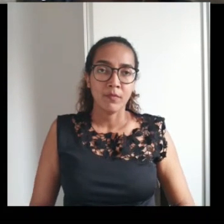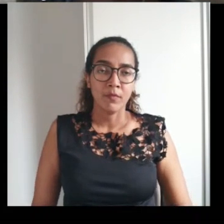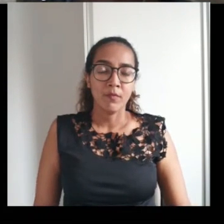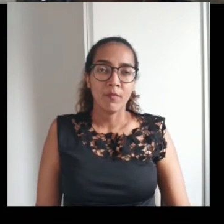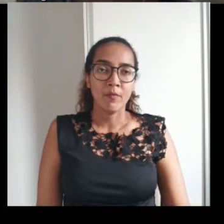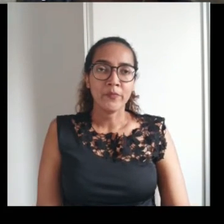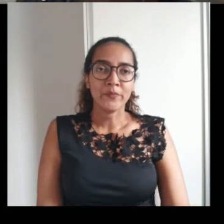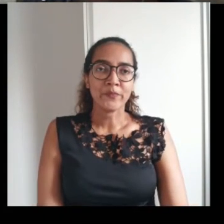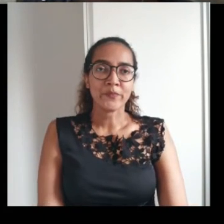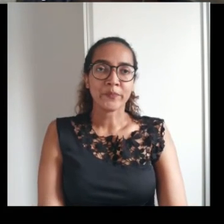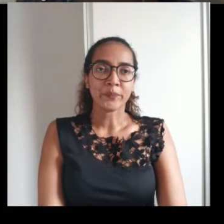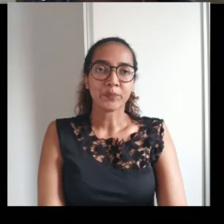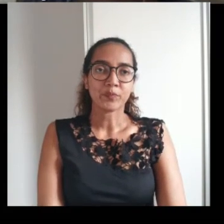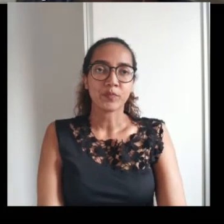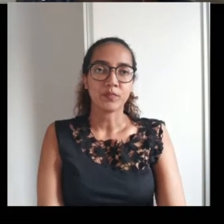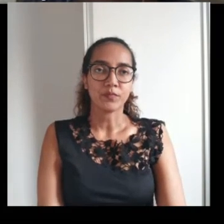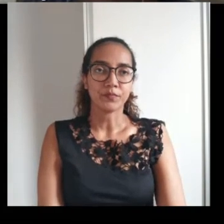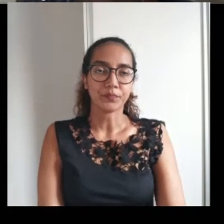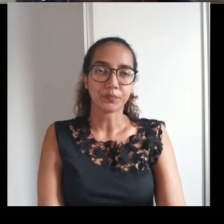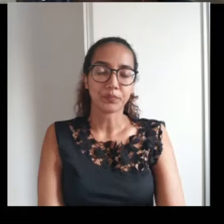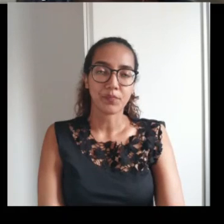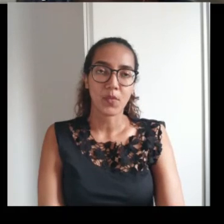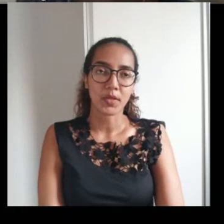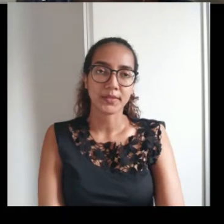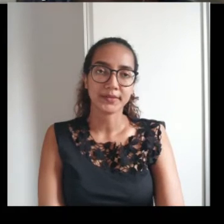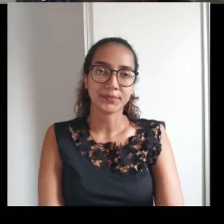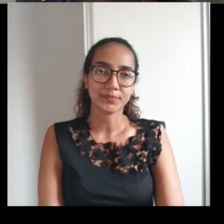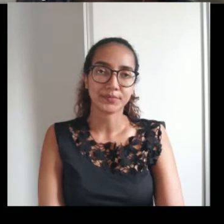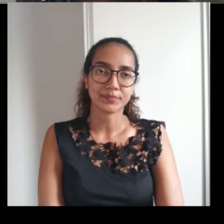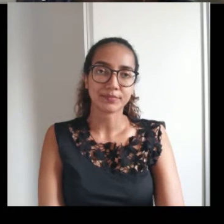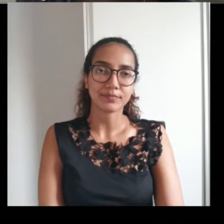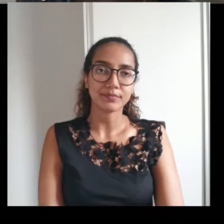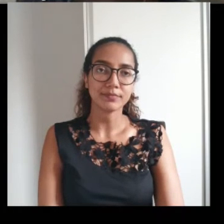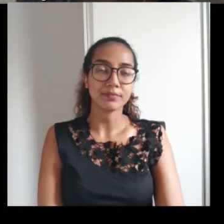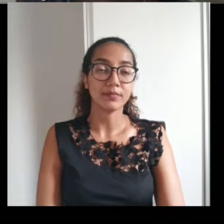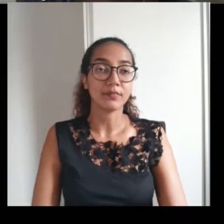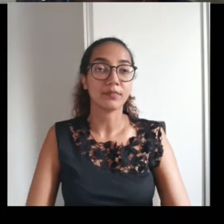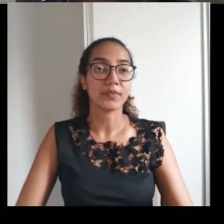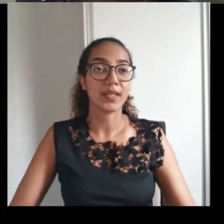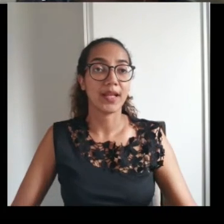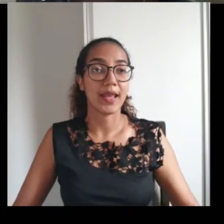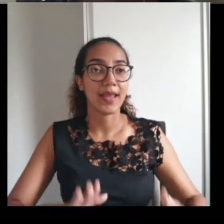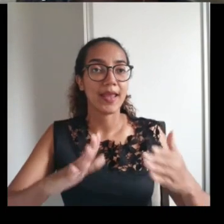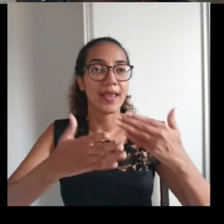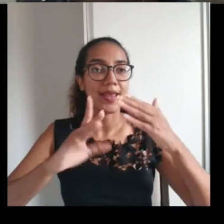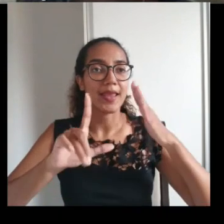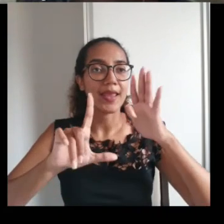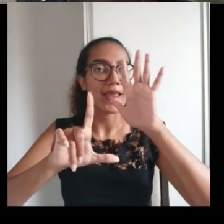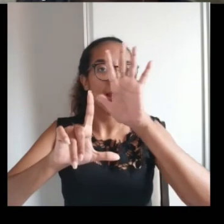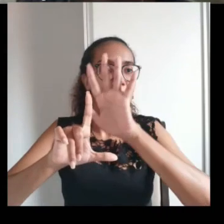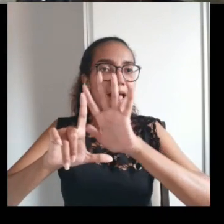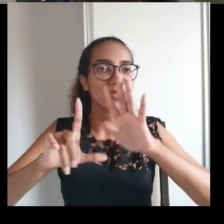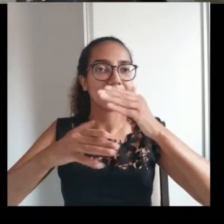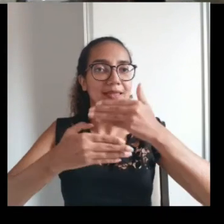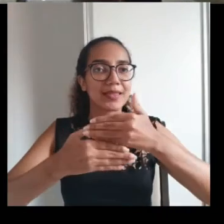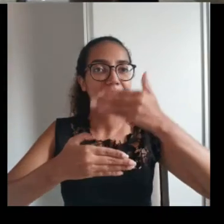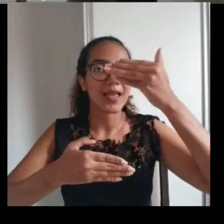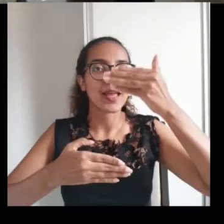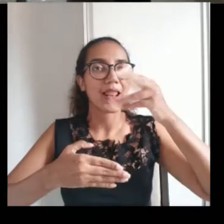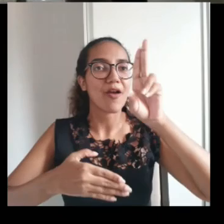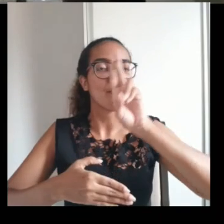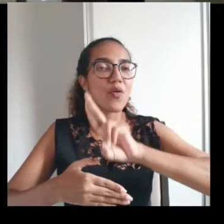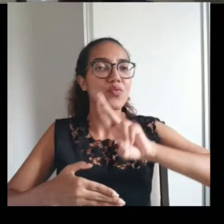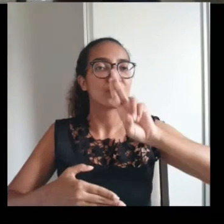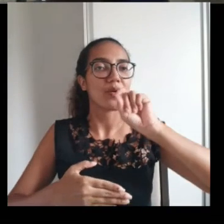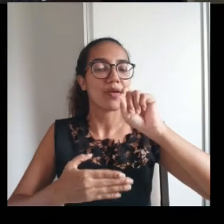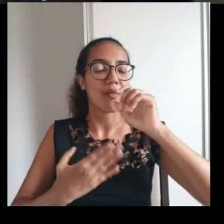né, lá com os elementos gráficos, vão usar essa fachada daqui, certo? Bom,